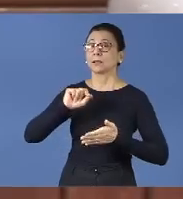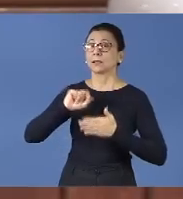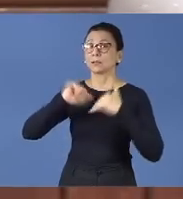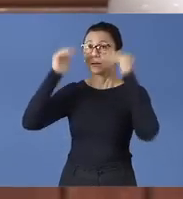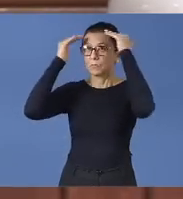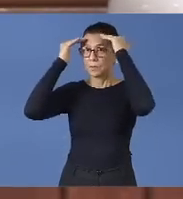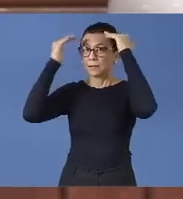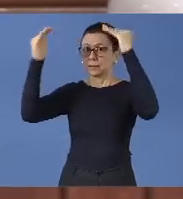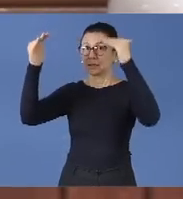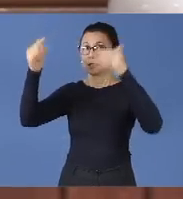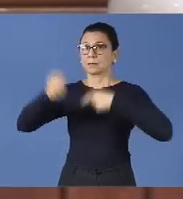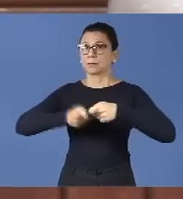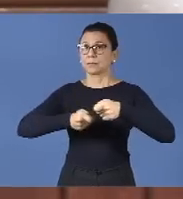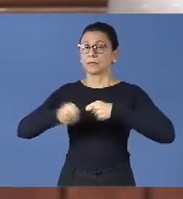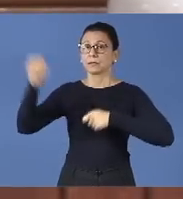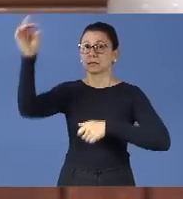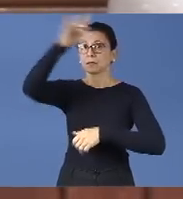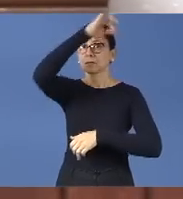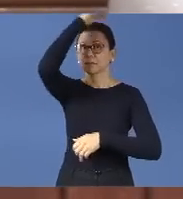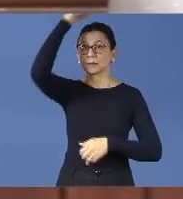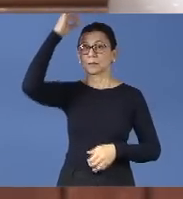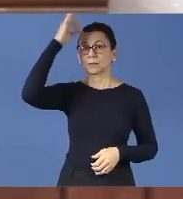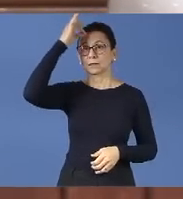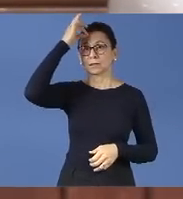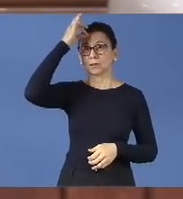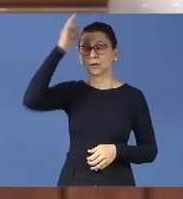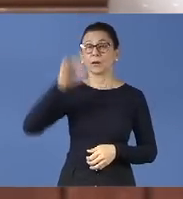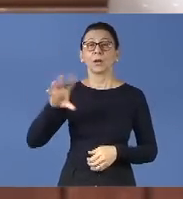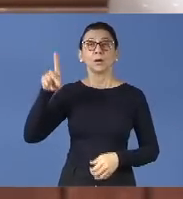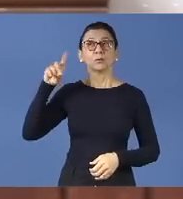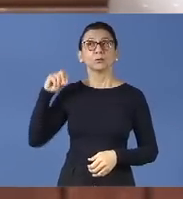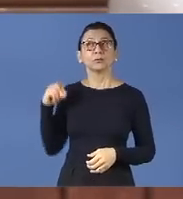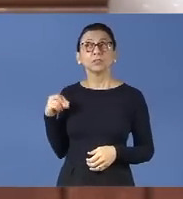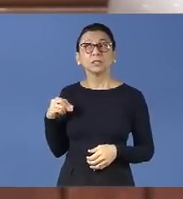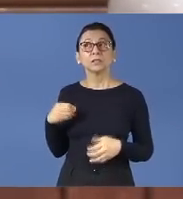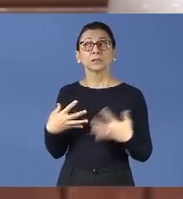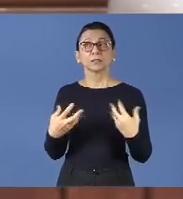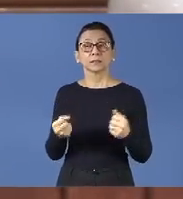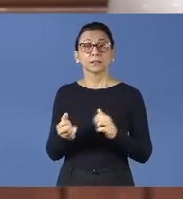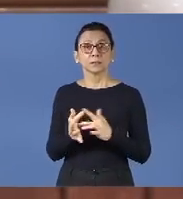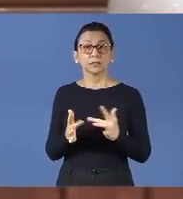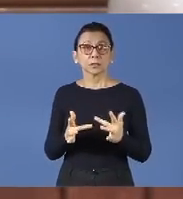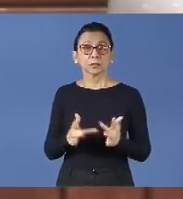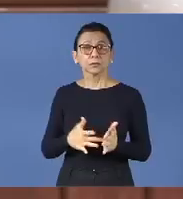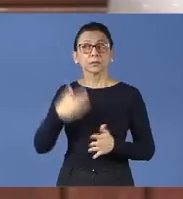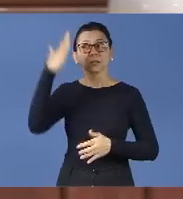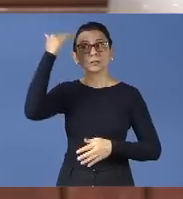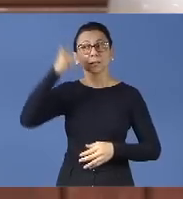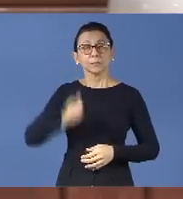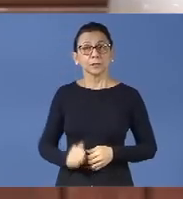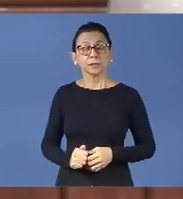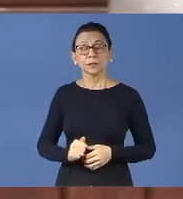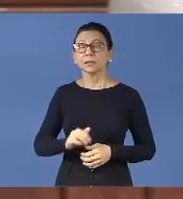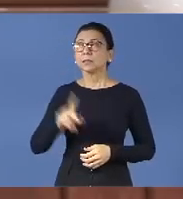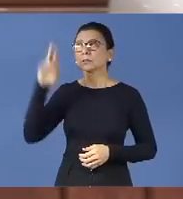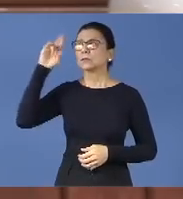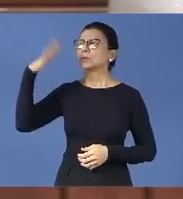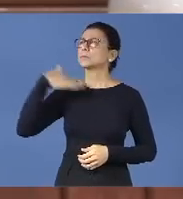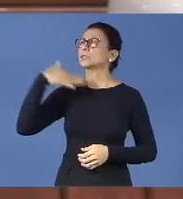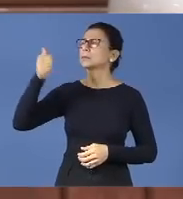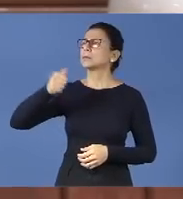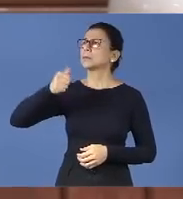Santo. Quando eu me converti, vim para essa obra sabendo disso. Quando eu fui ordenado, eu vim sabendo